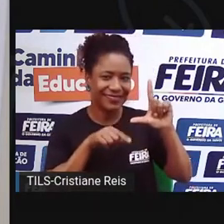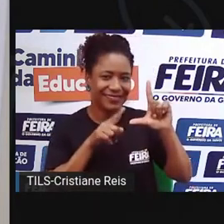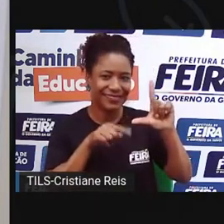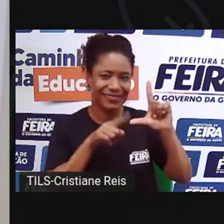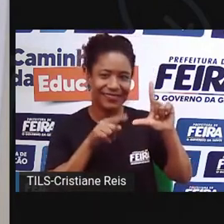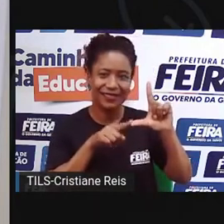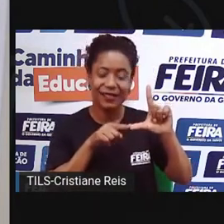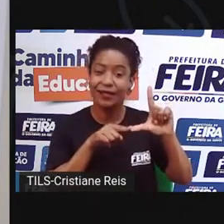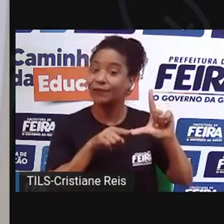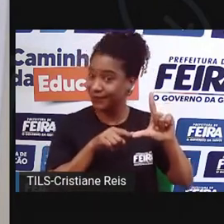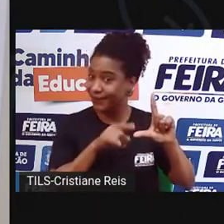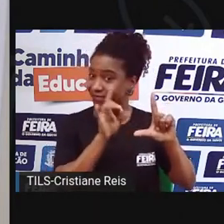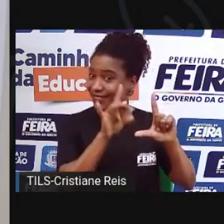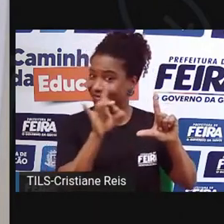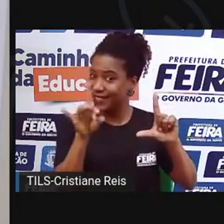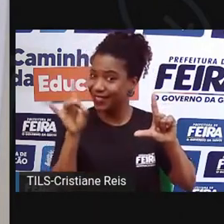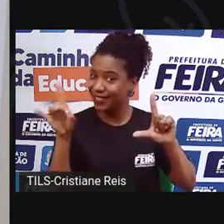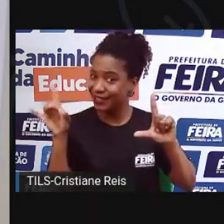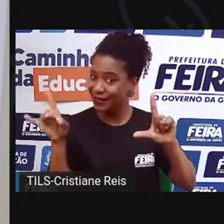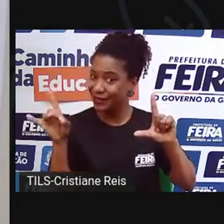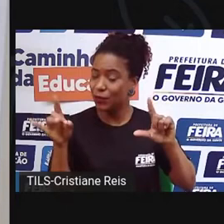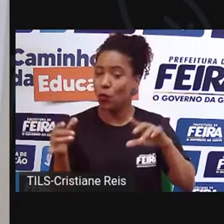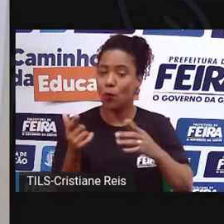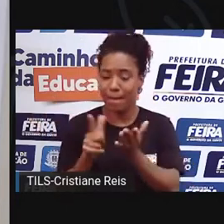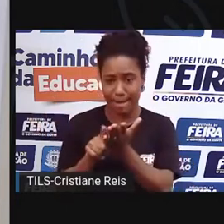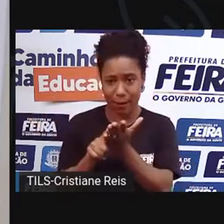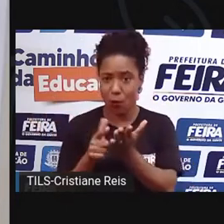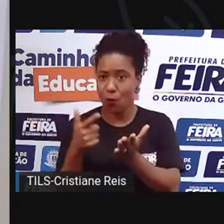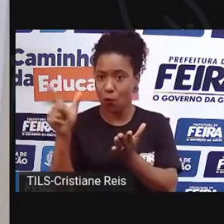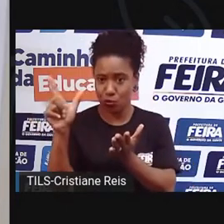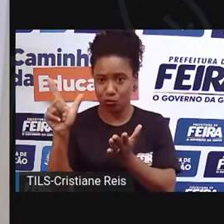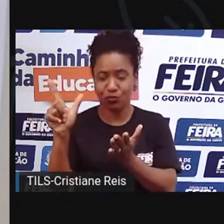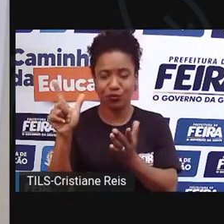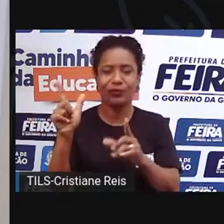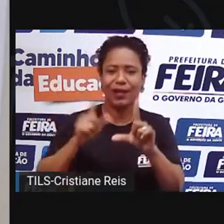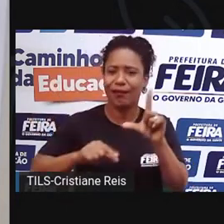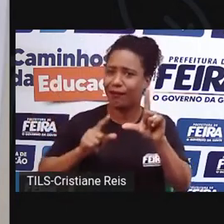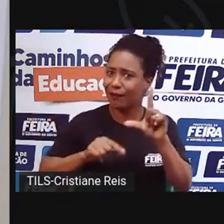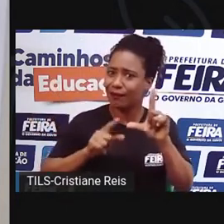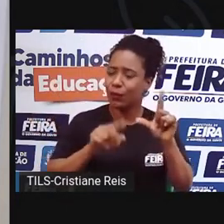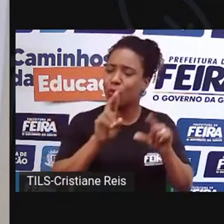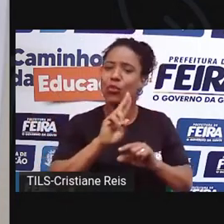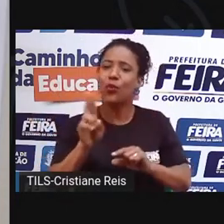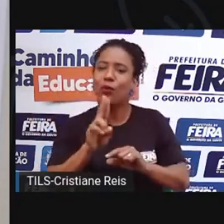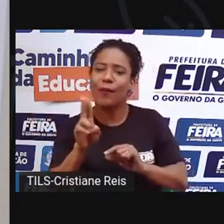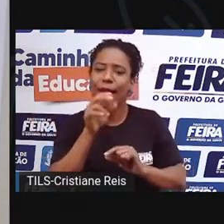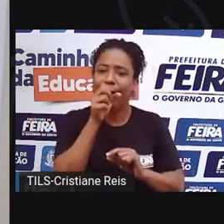dessas imagens que a gente desenhou nos outros papéis? Isso mesmo.